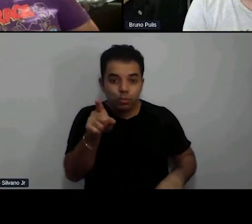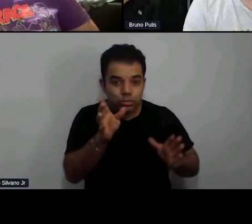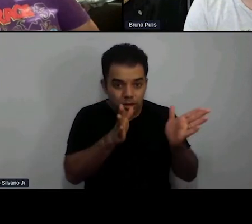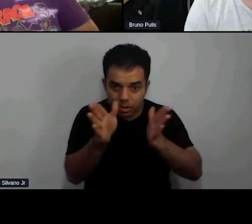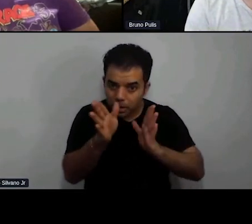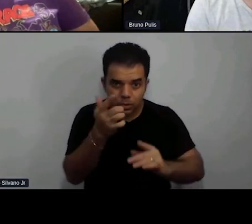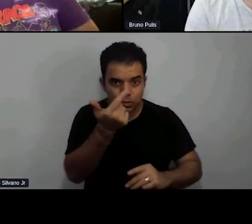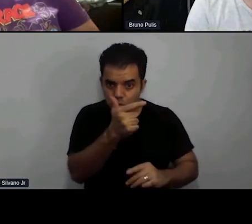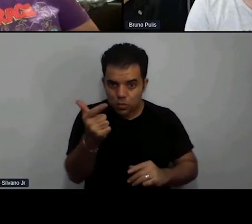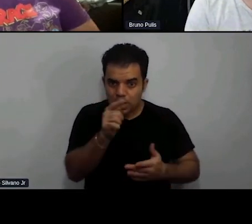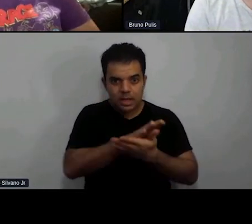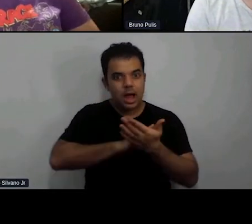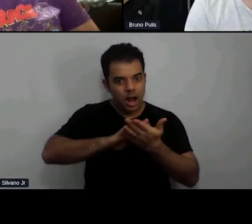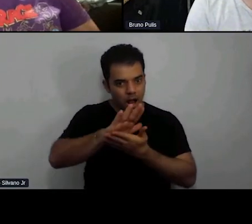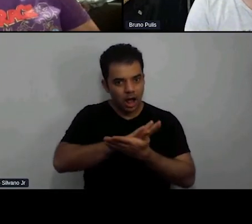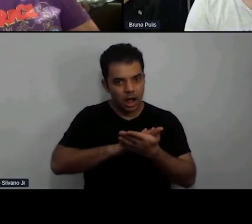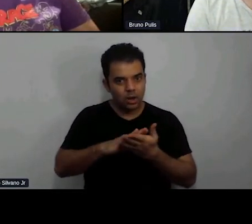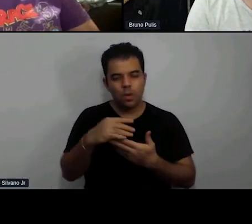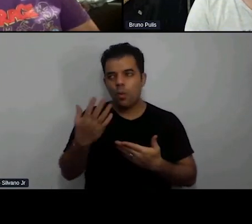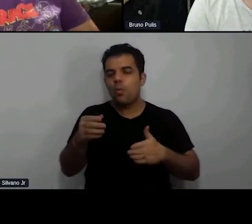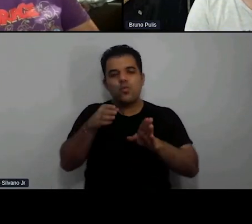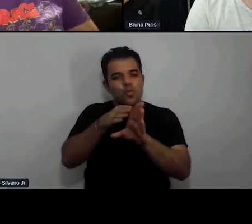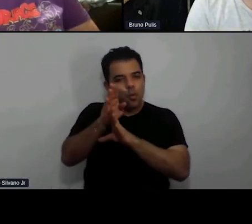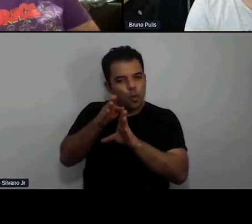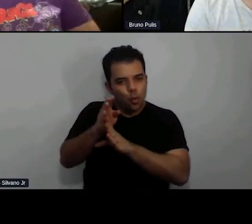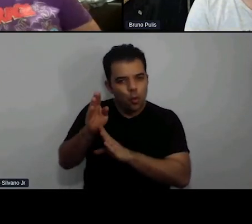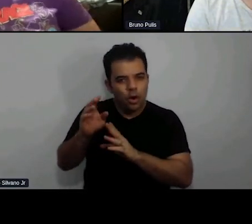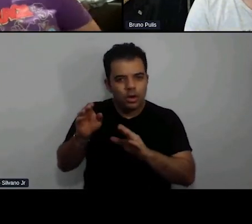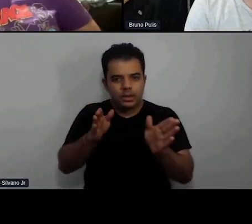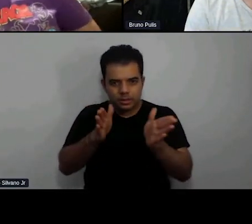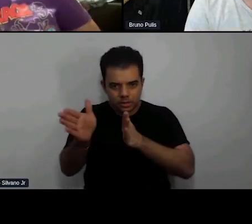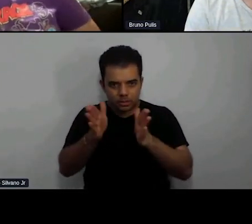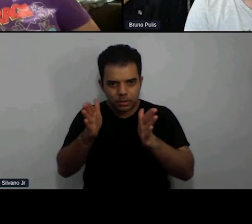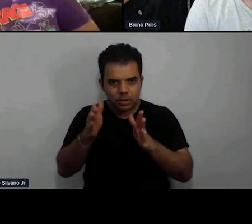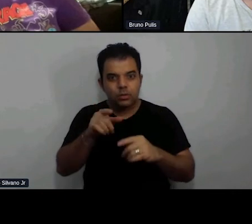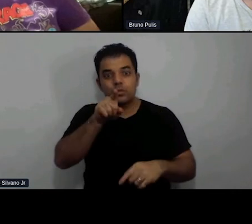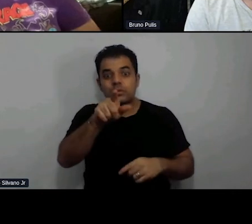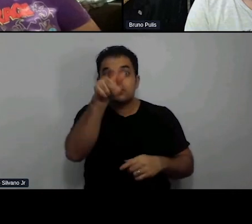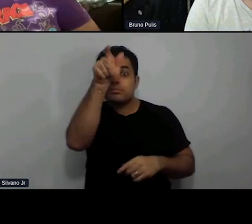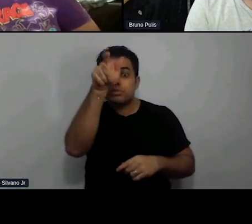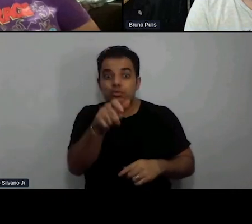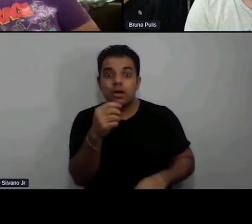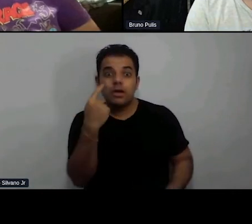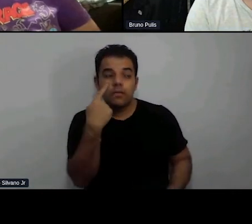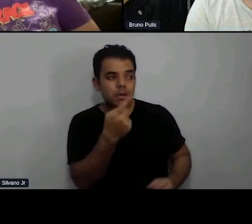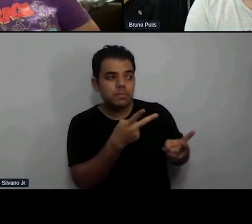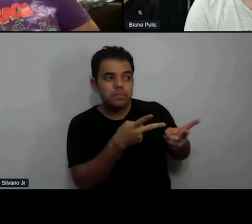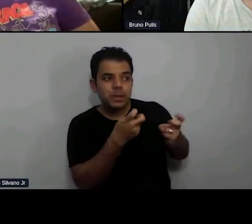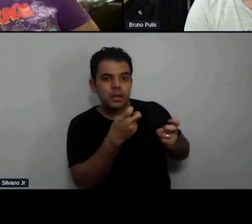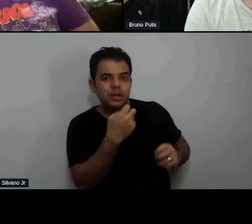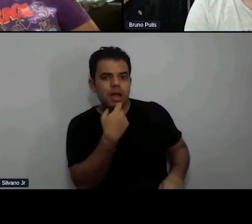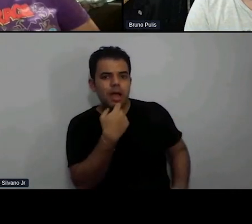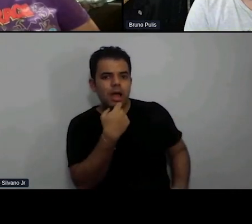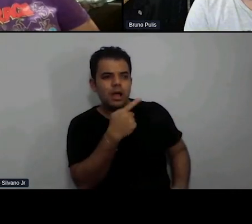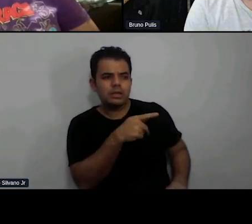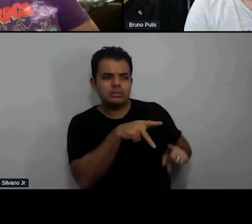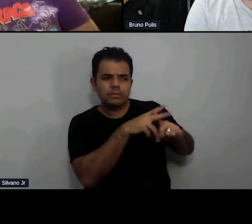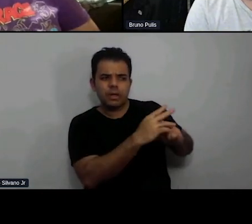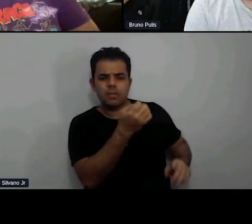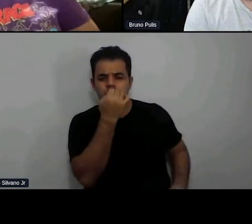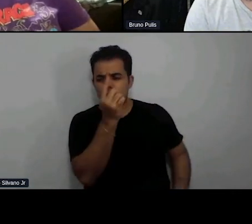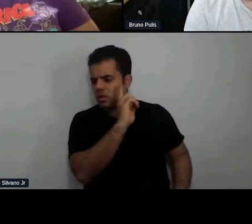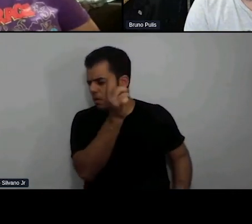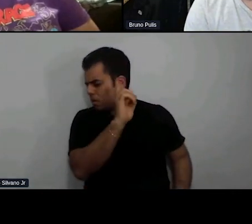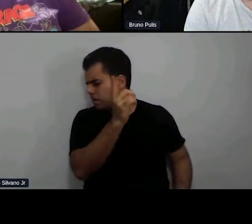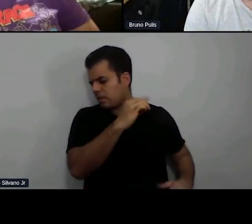acessibilidade, por exemplo, ou não tenha um consultor de acessibilidade, você seja a pessoa que vai olhar e falar, mas essa ferramenta não é boa,